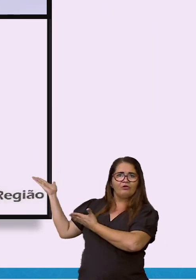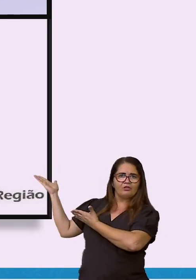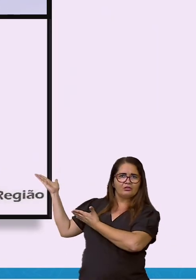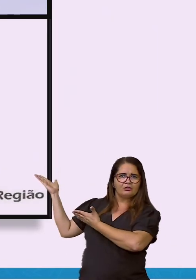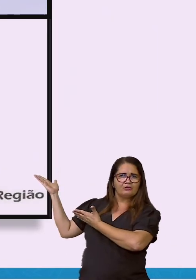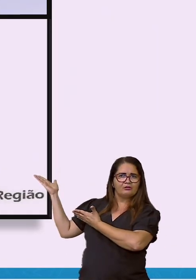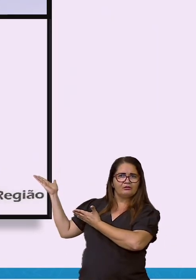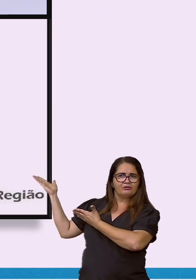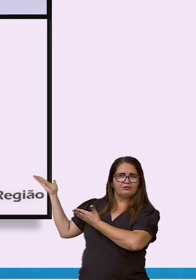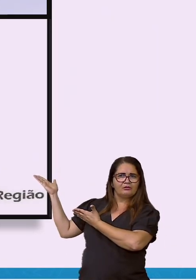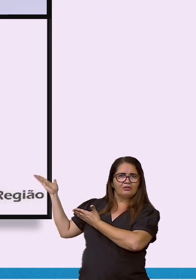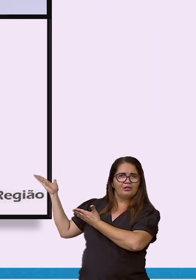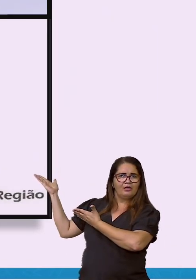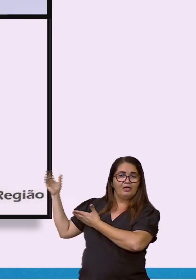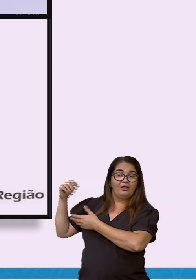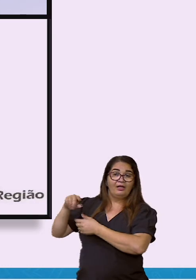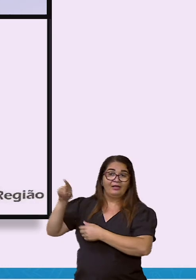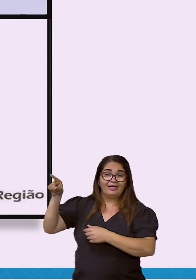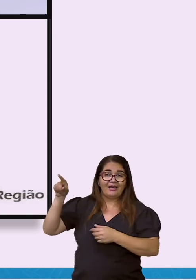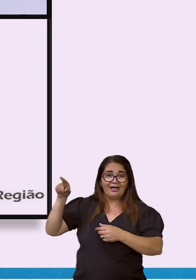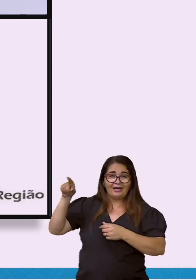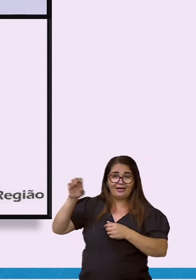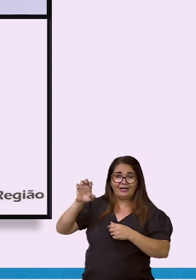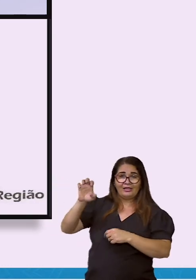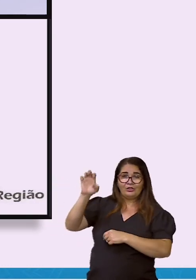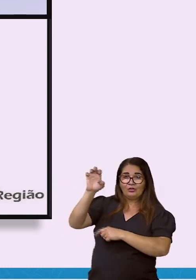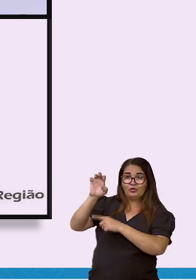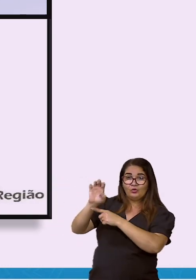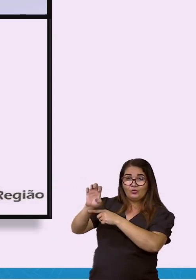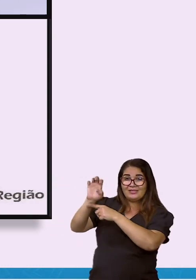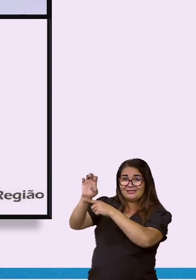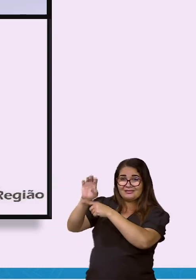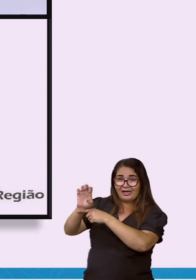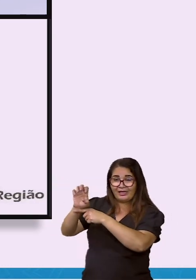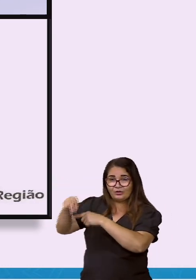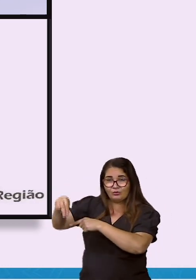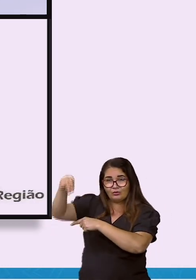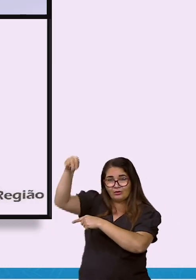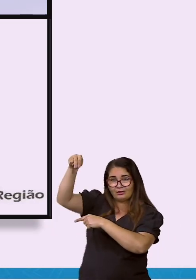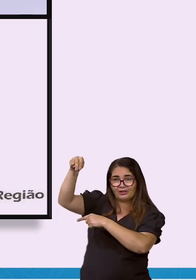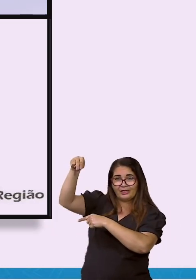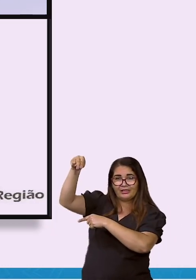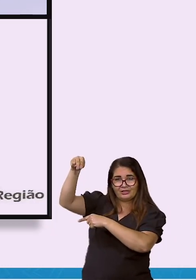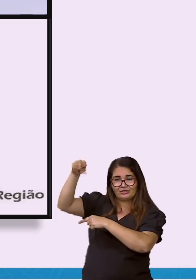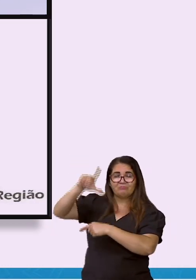maior número, tá, de crianças ainda que trabalham.